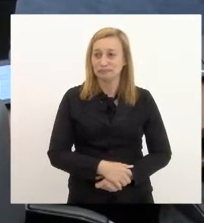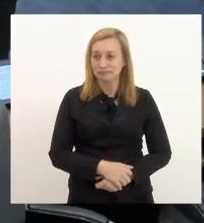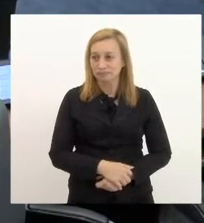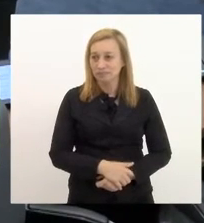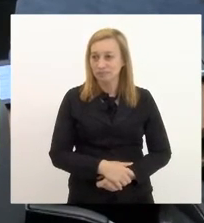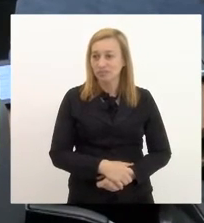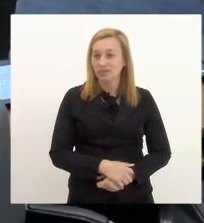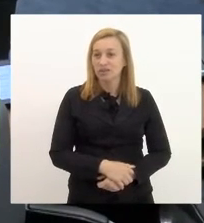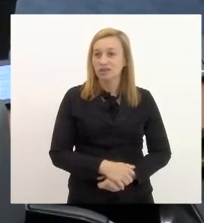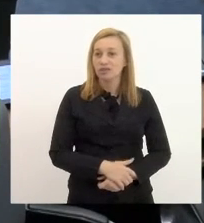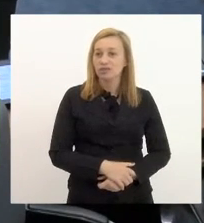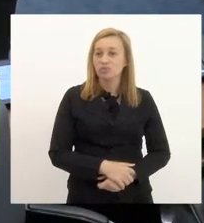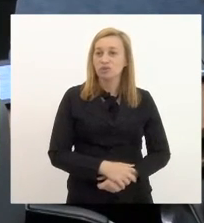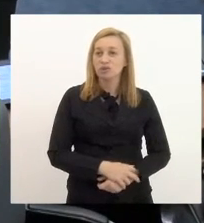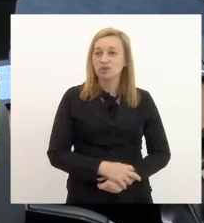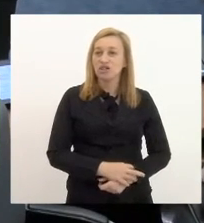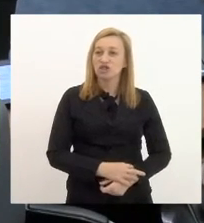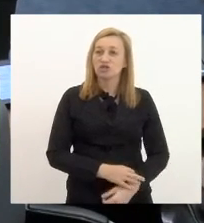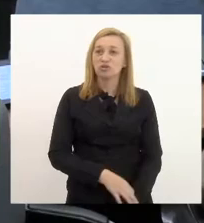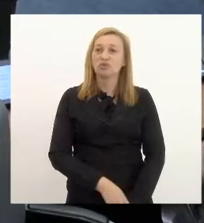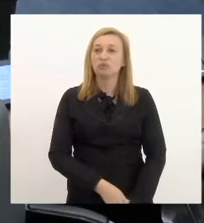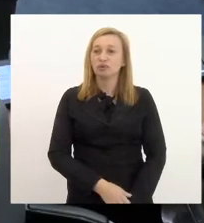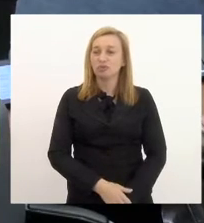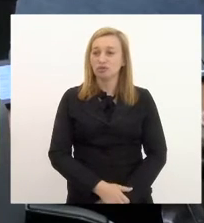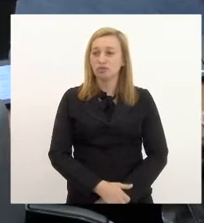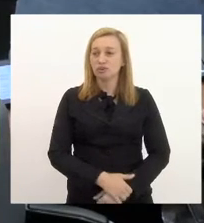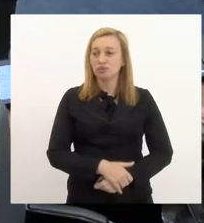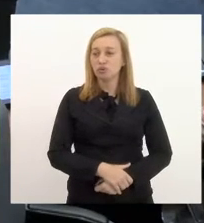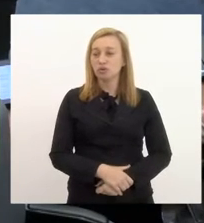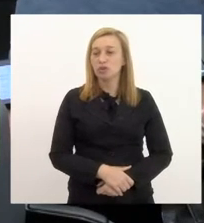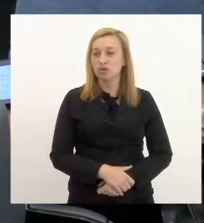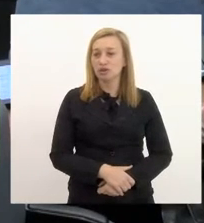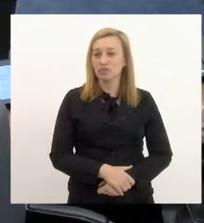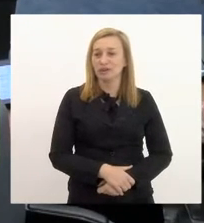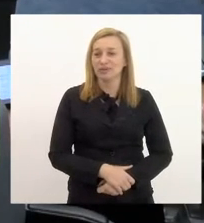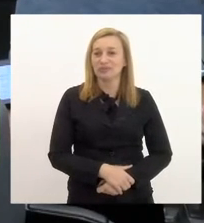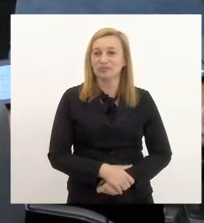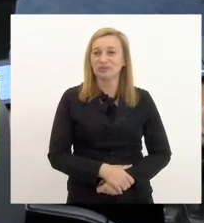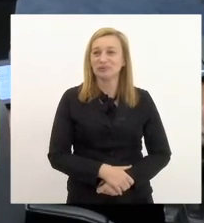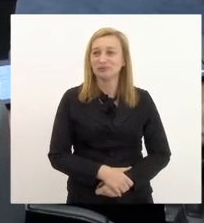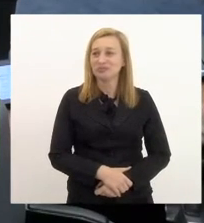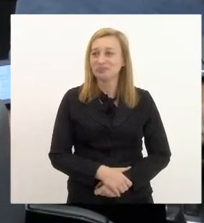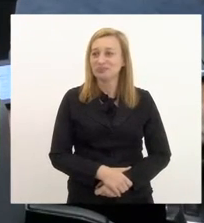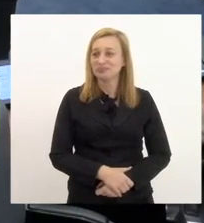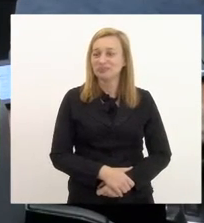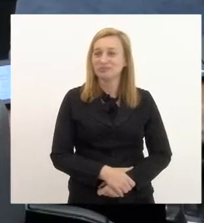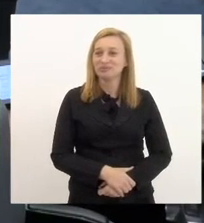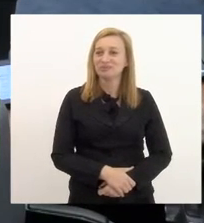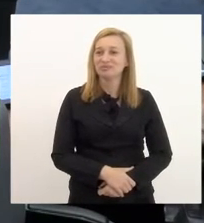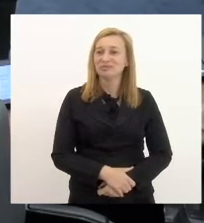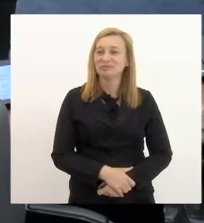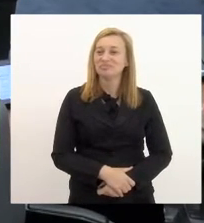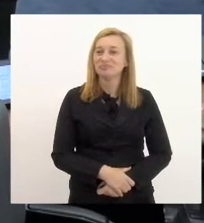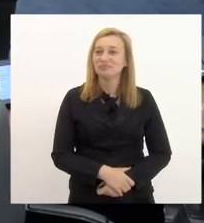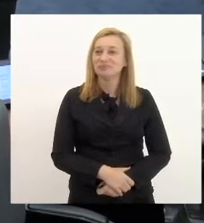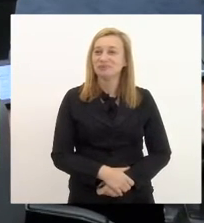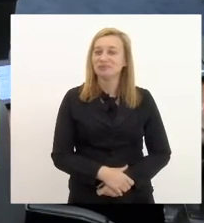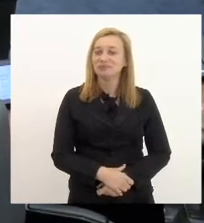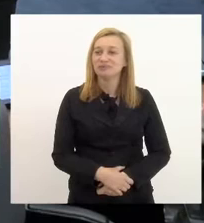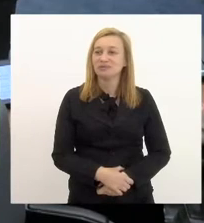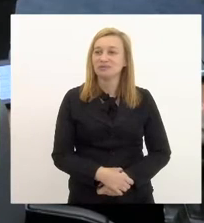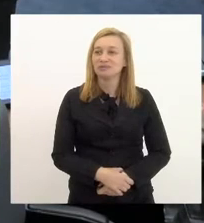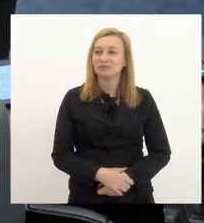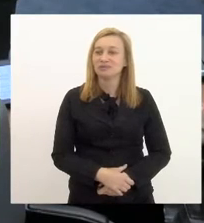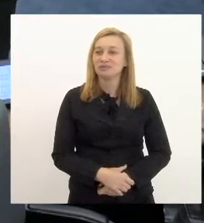é só fala hum oi oi E aí